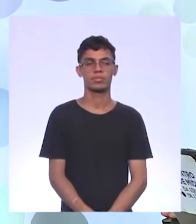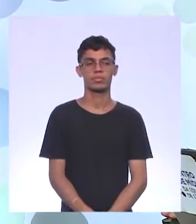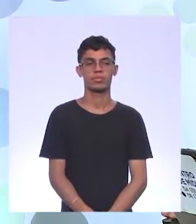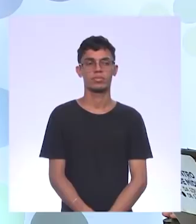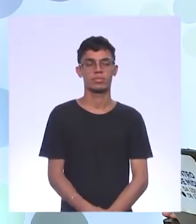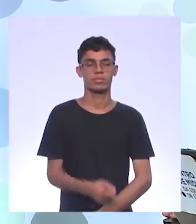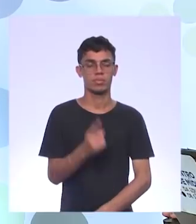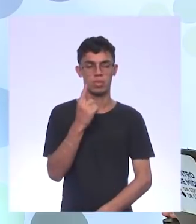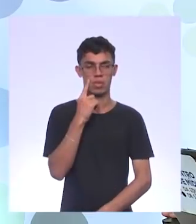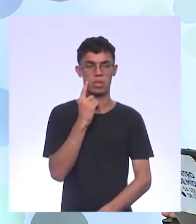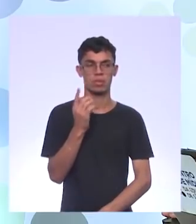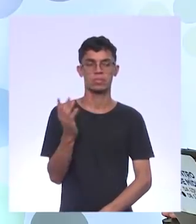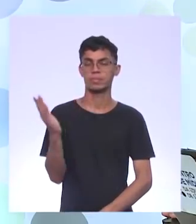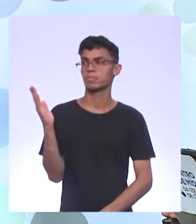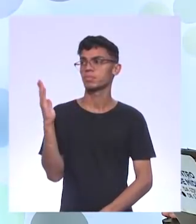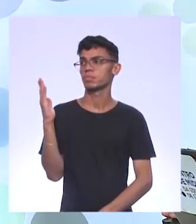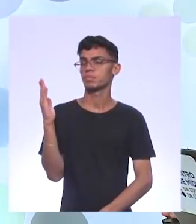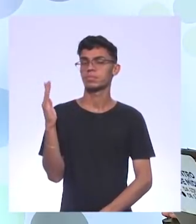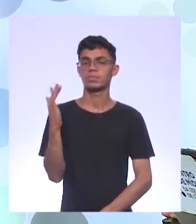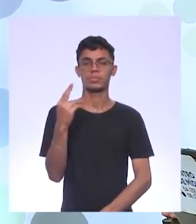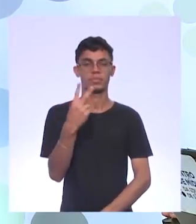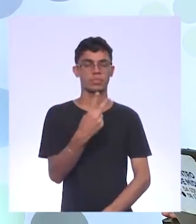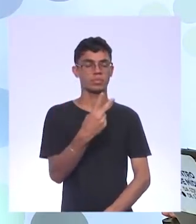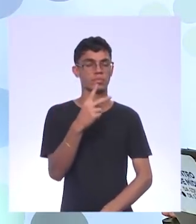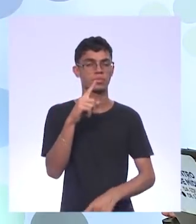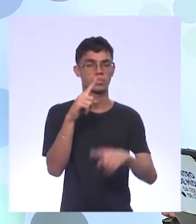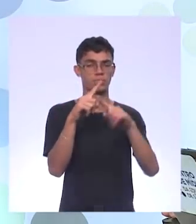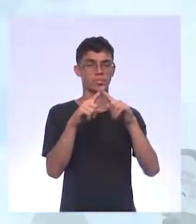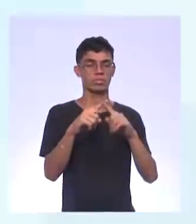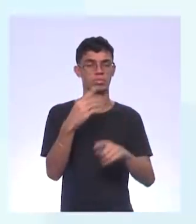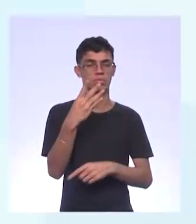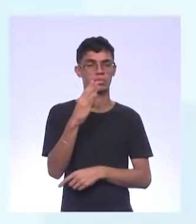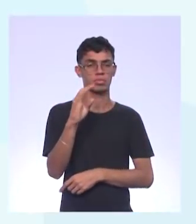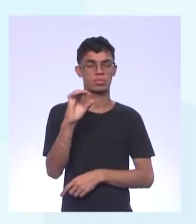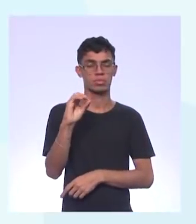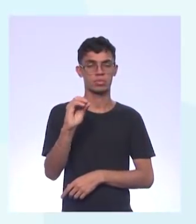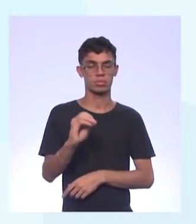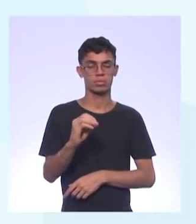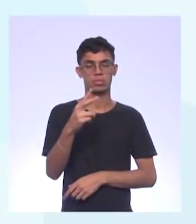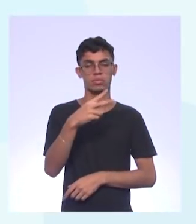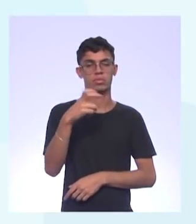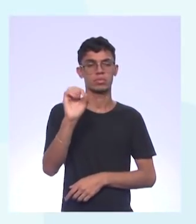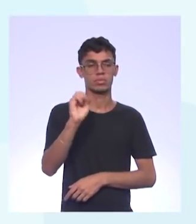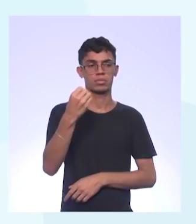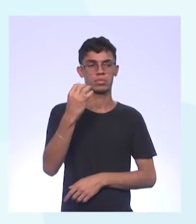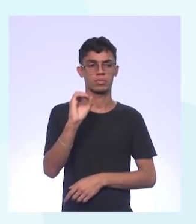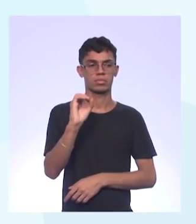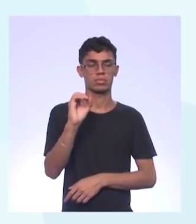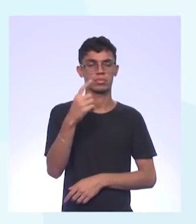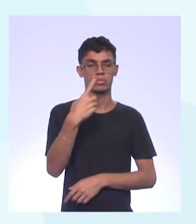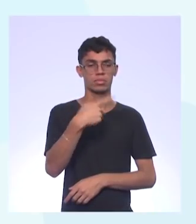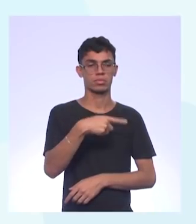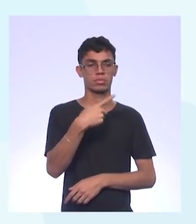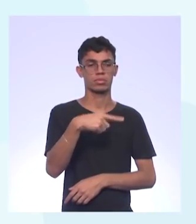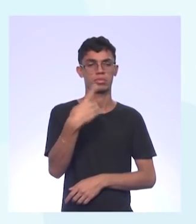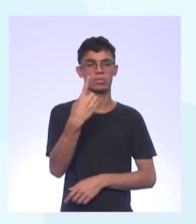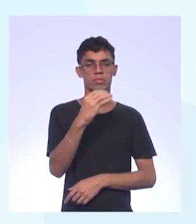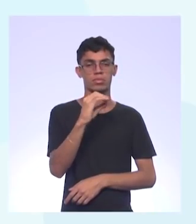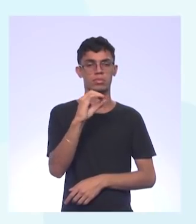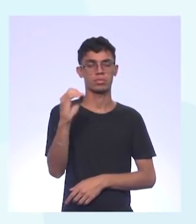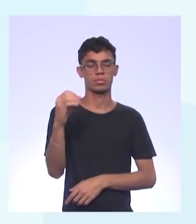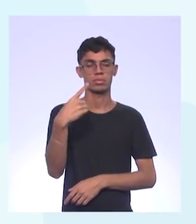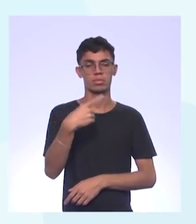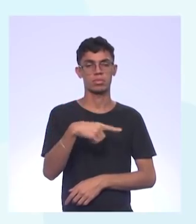a gente pode observar que cabe em duas vezes duas vezes 40 da 80 faz a continha de menos né E aí você tem